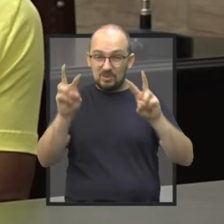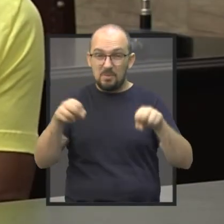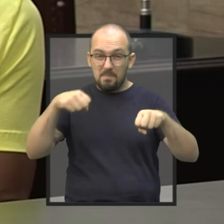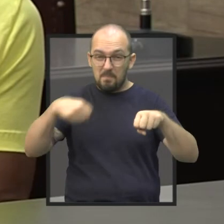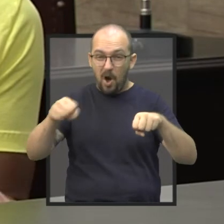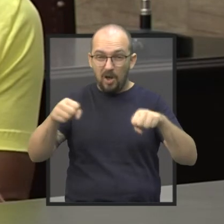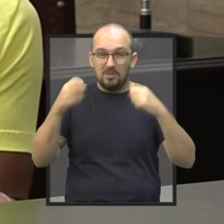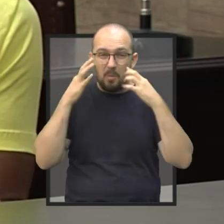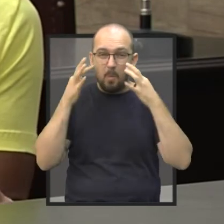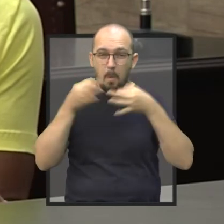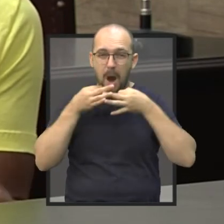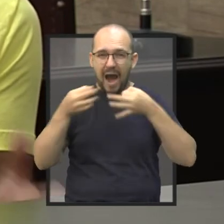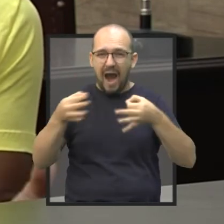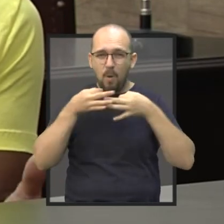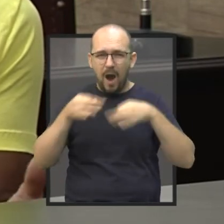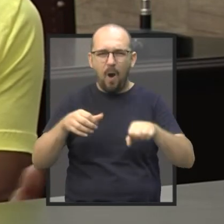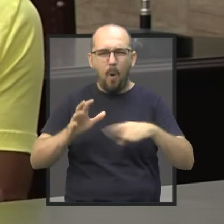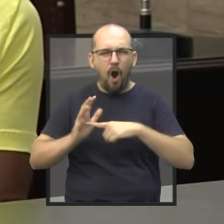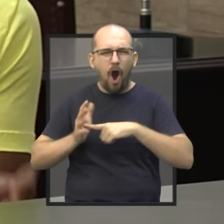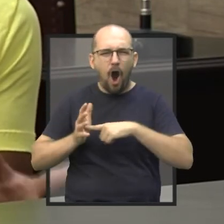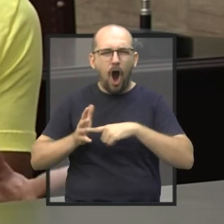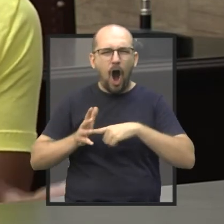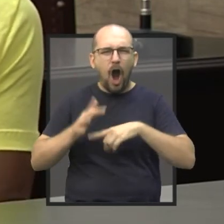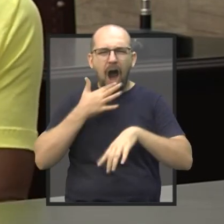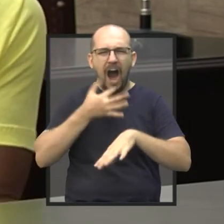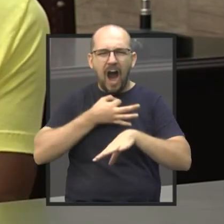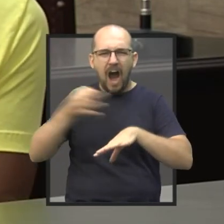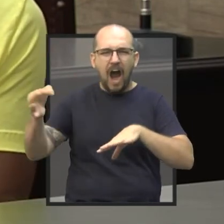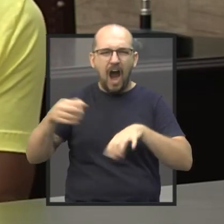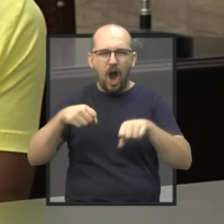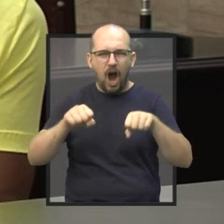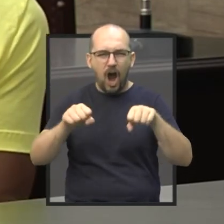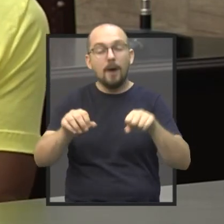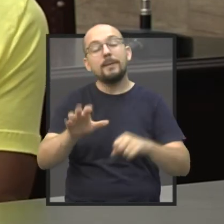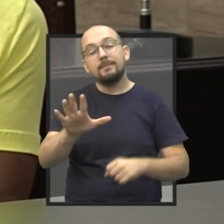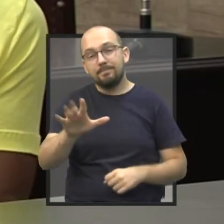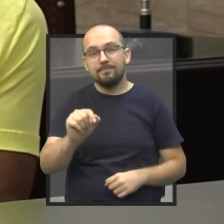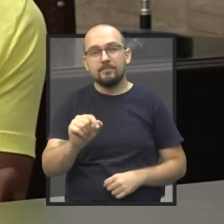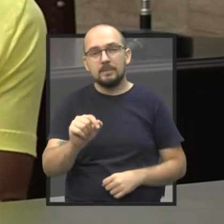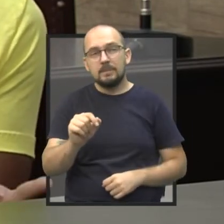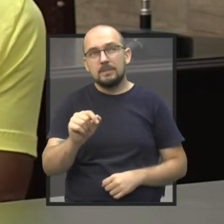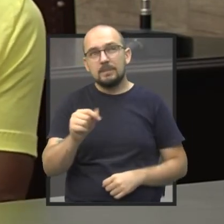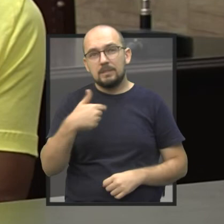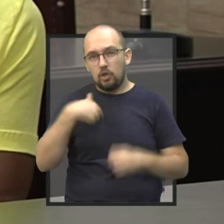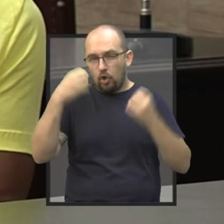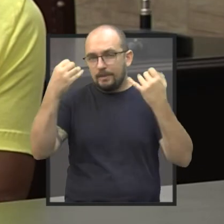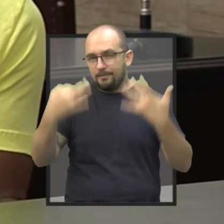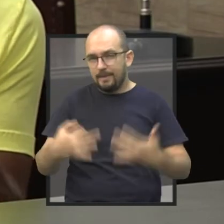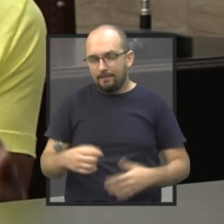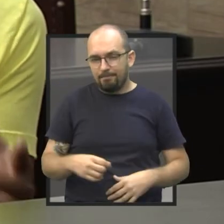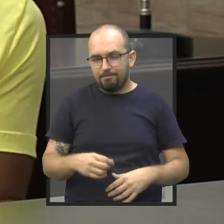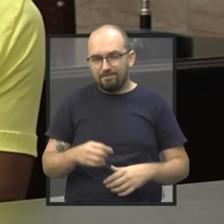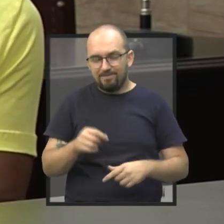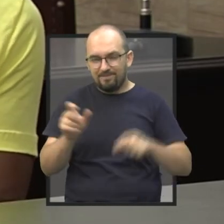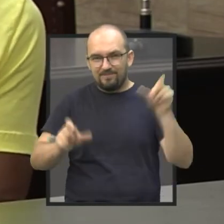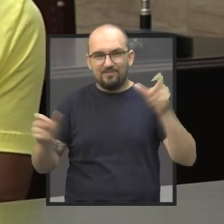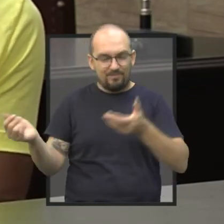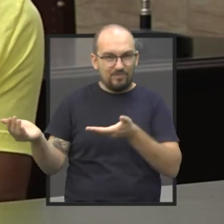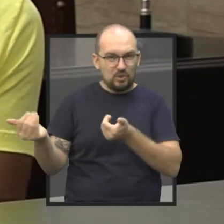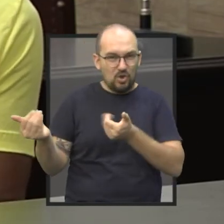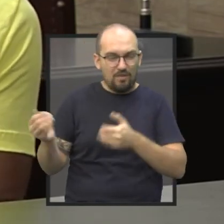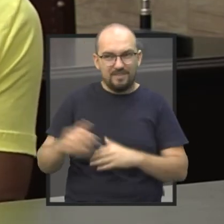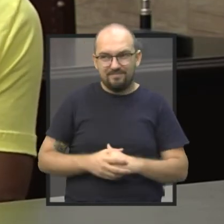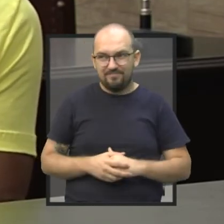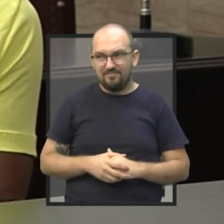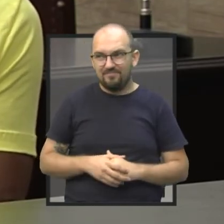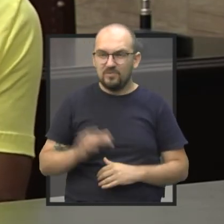situação dos motociclistas, das motocicletas, o que acontece muito é que nem eu falo, esses garotos,